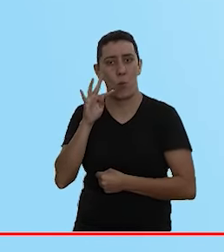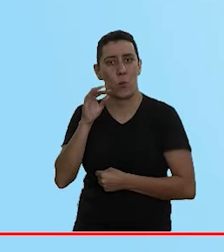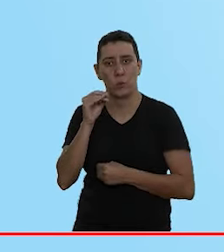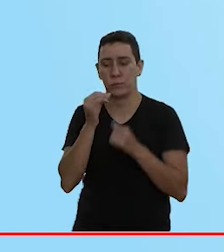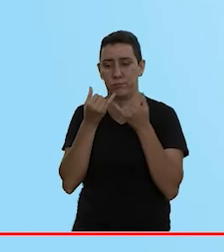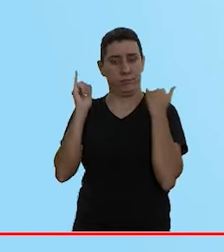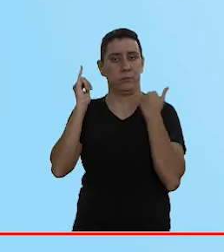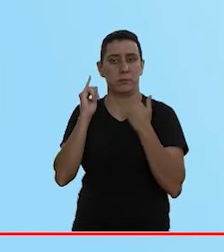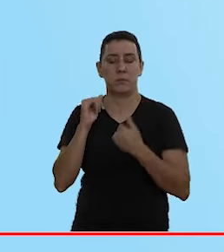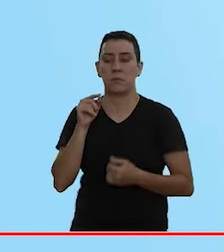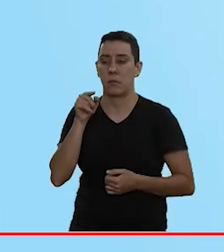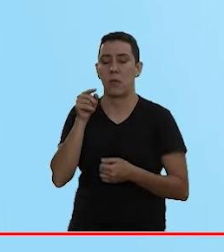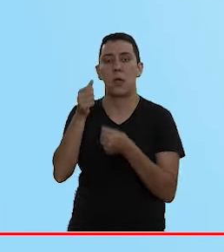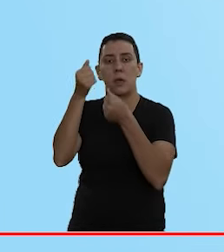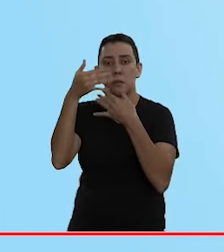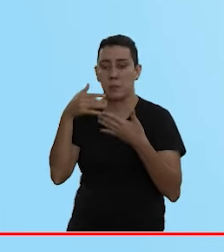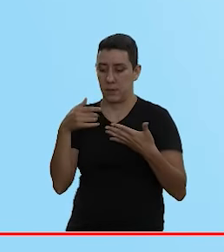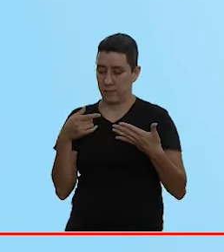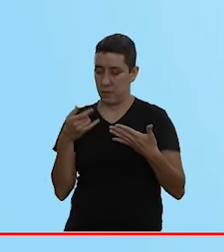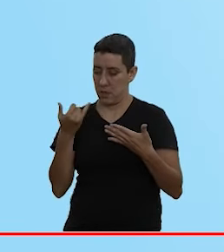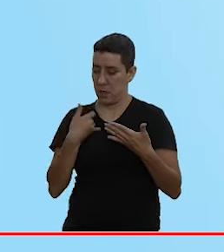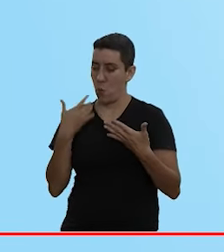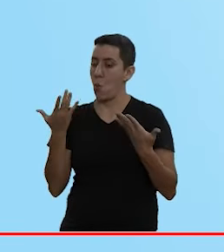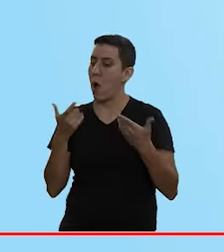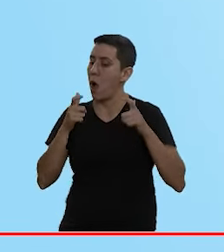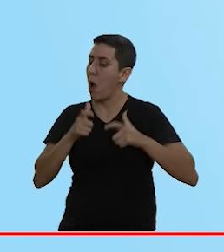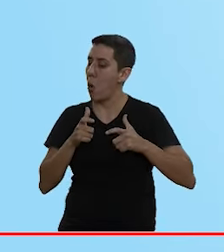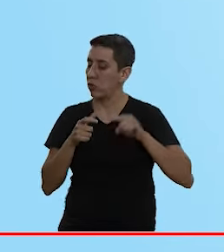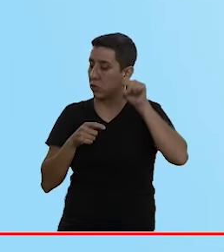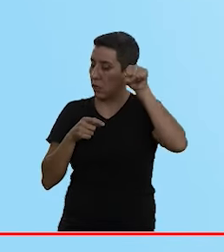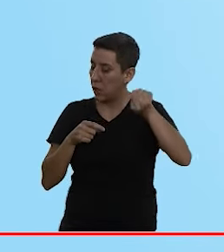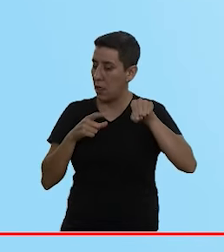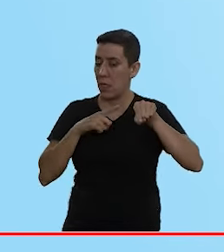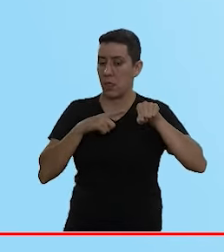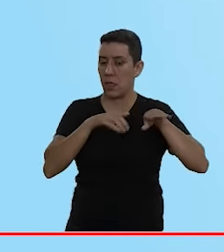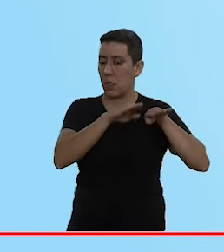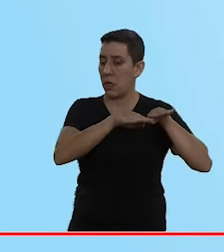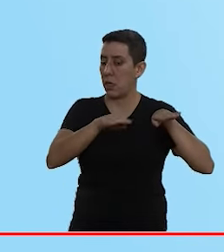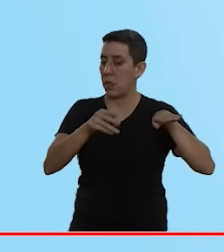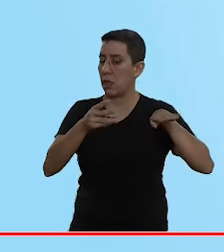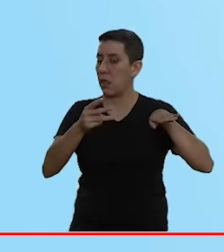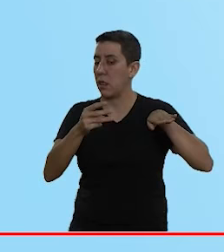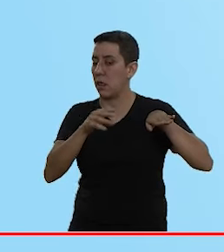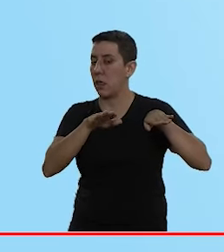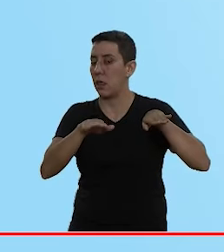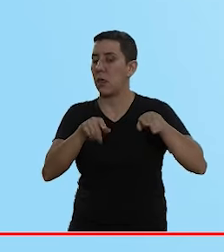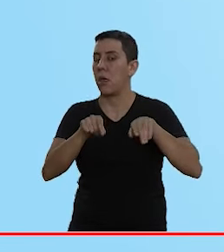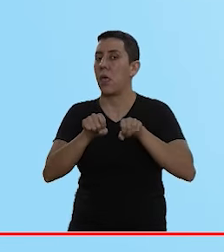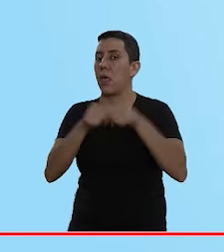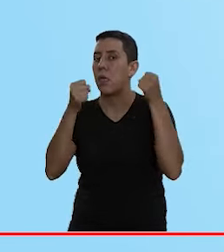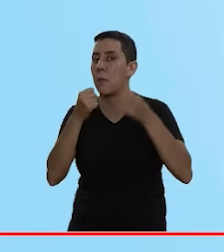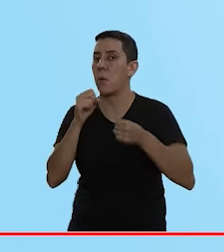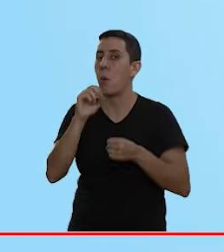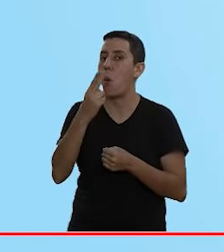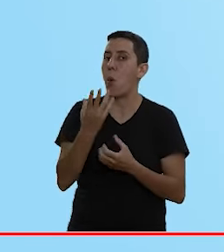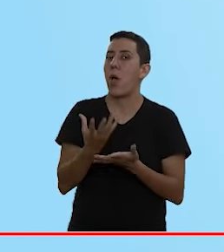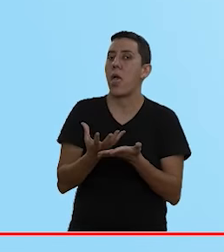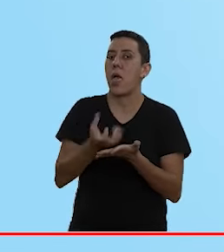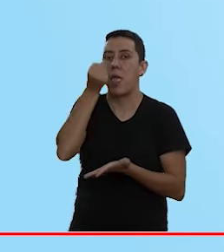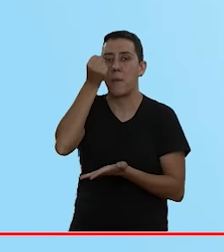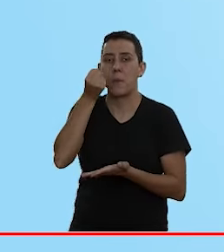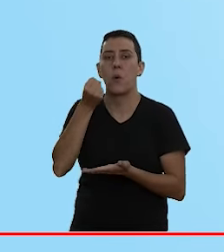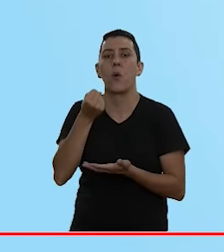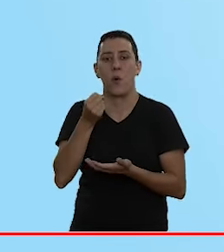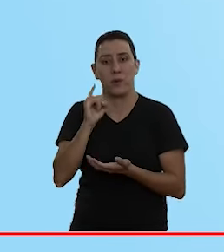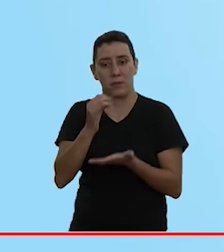tem um passo a passo. Passo 1 é inspecionar os módulos, observar se houve queima ou não no ponto de conexão. Se tiver